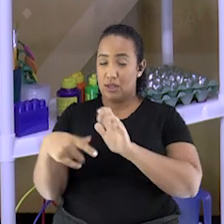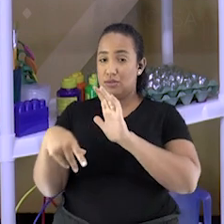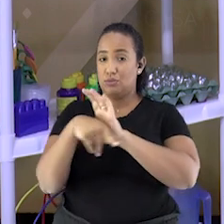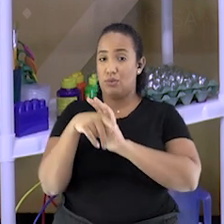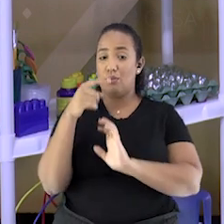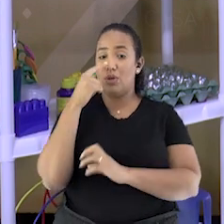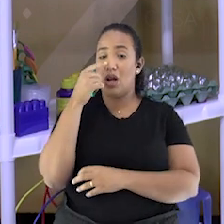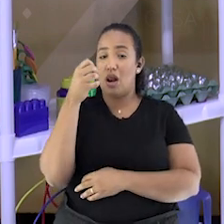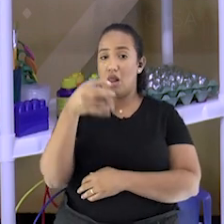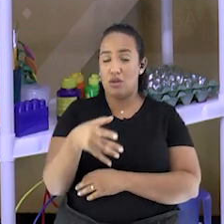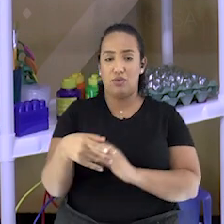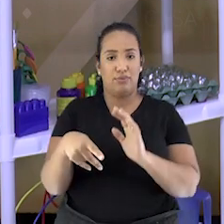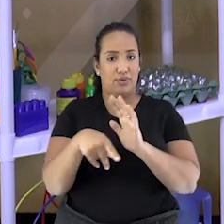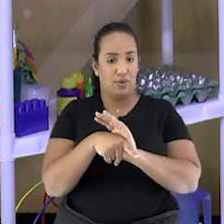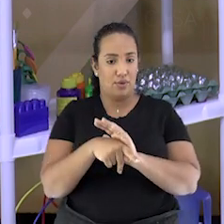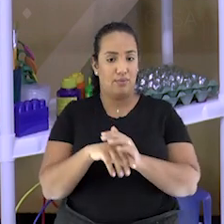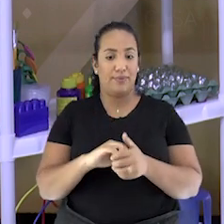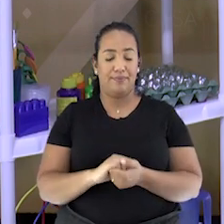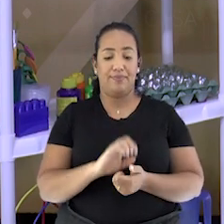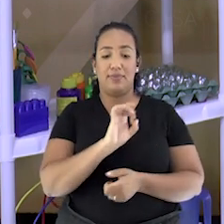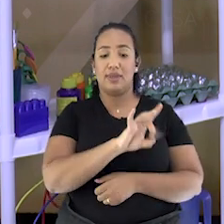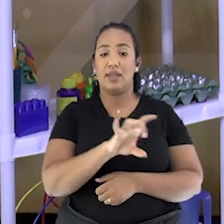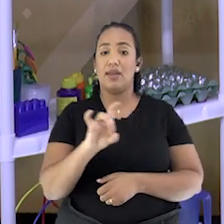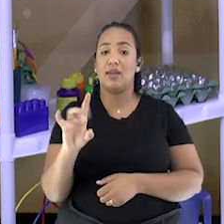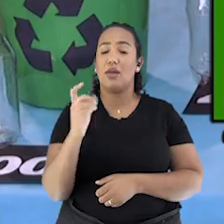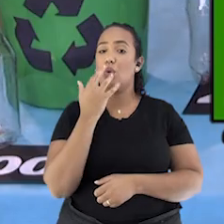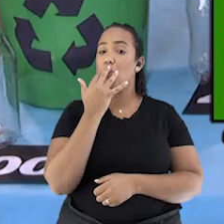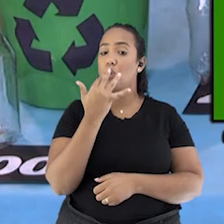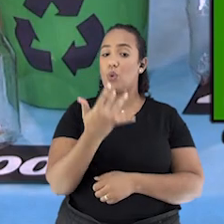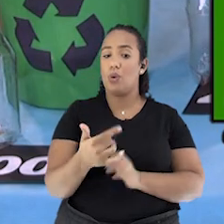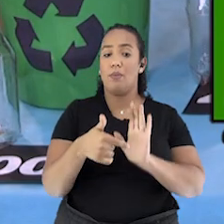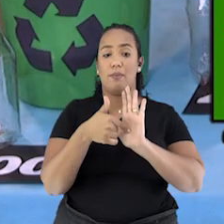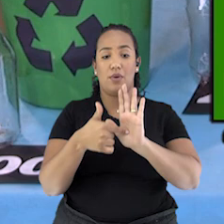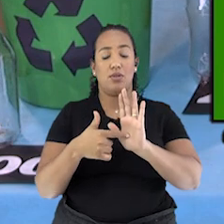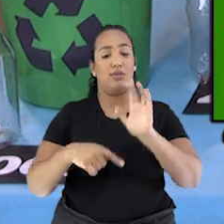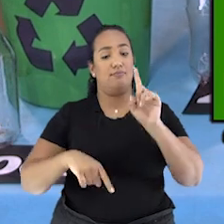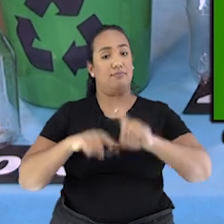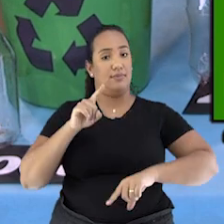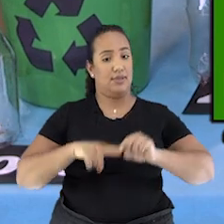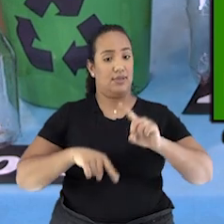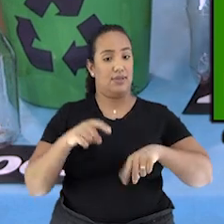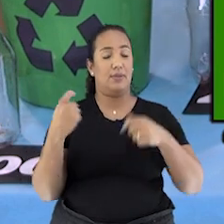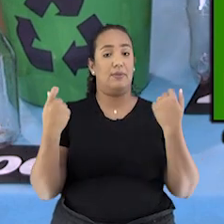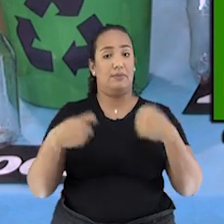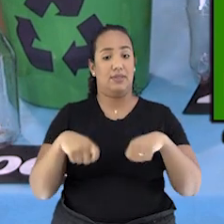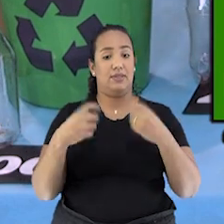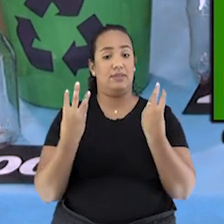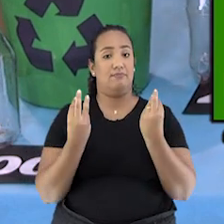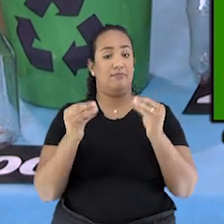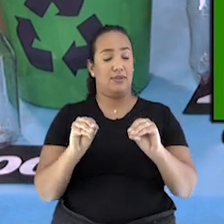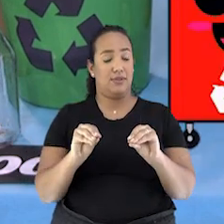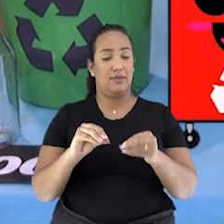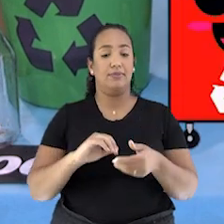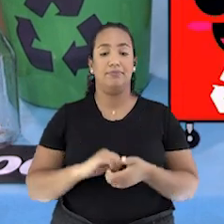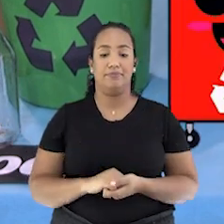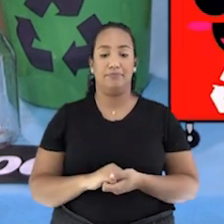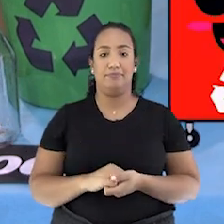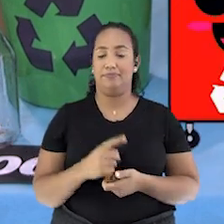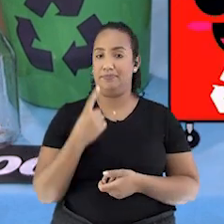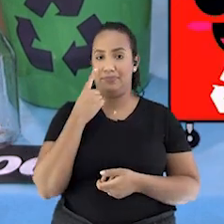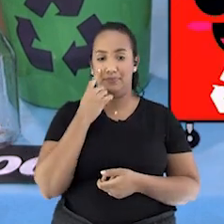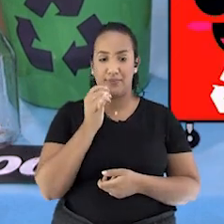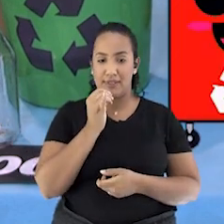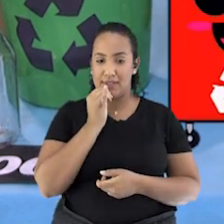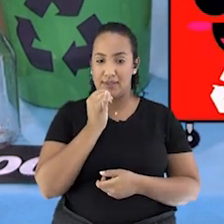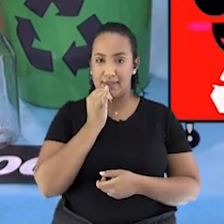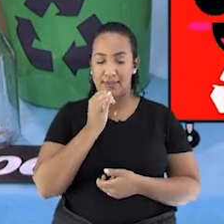lá. Por exemplo, a cor verde é para o vidro, a cor